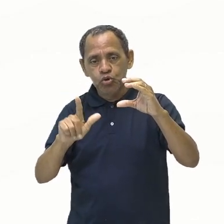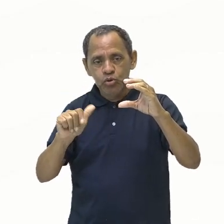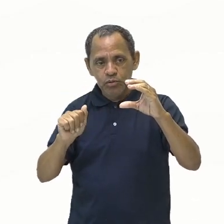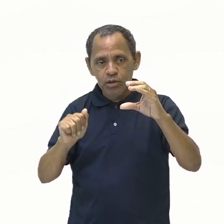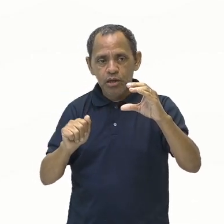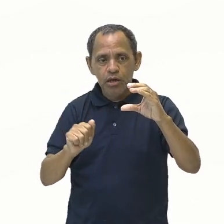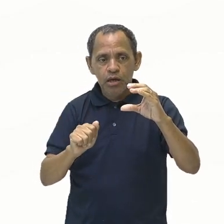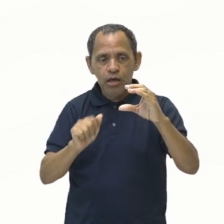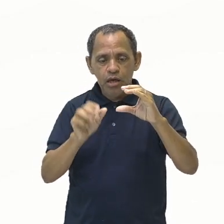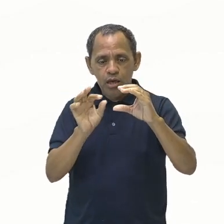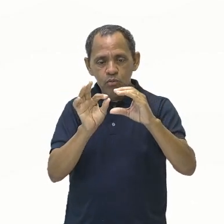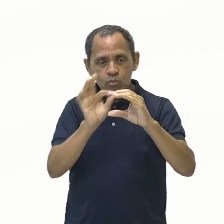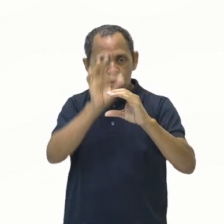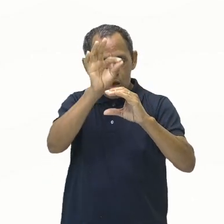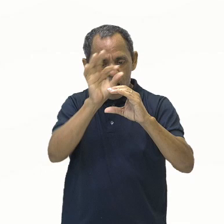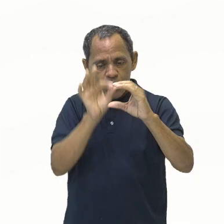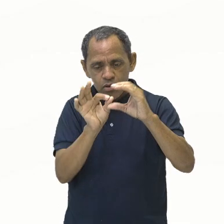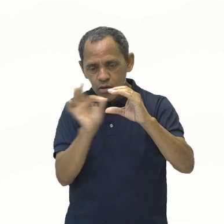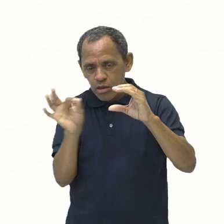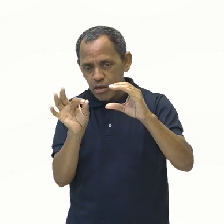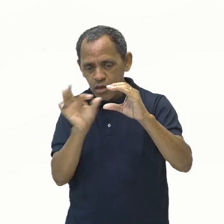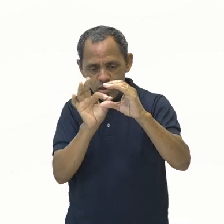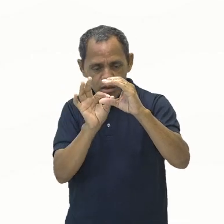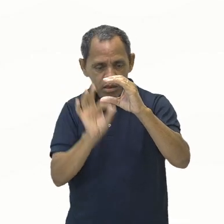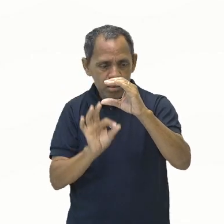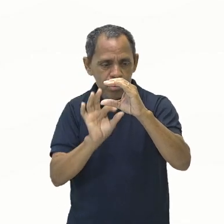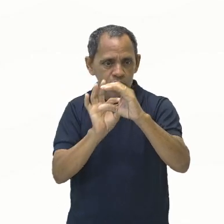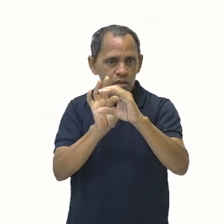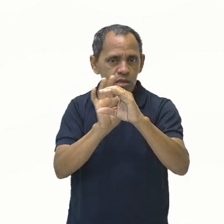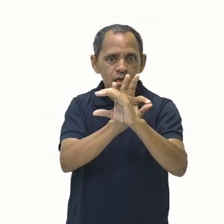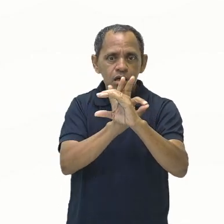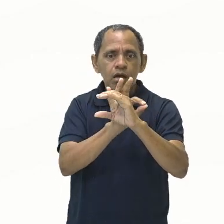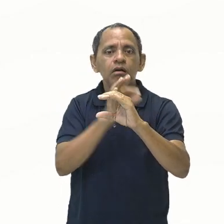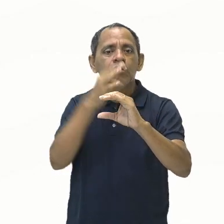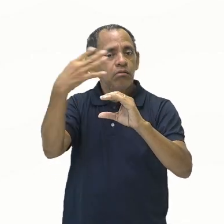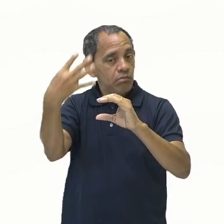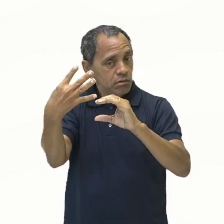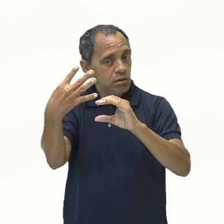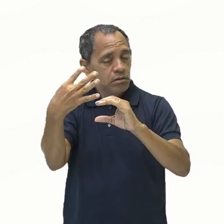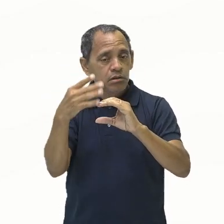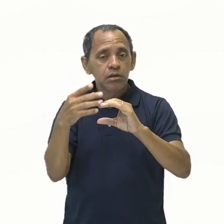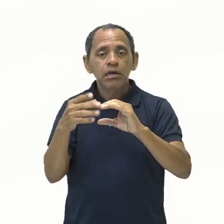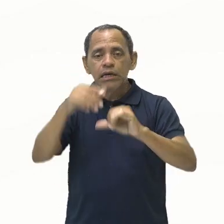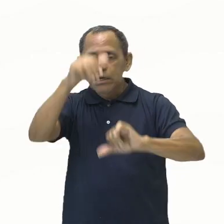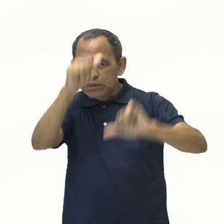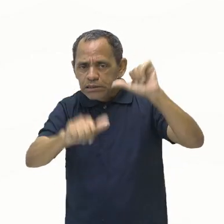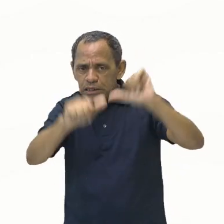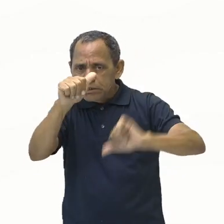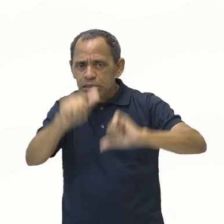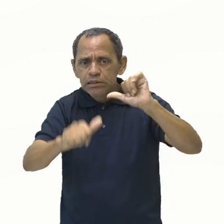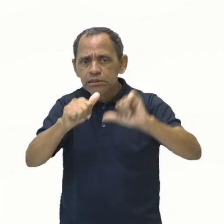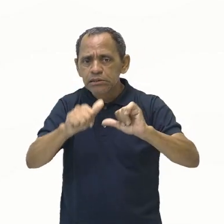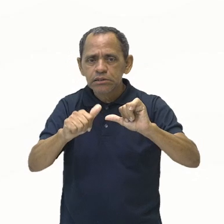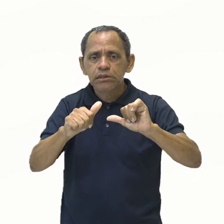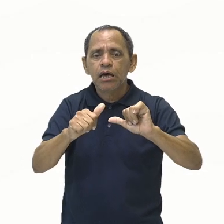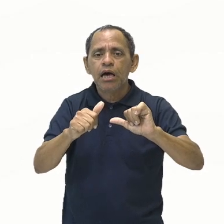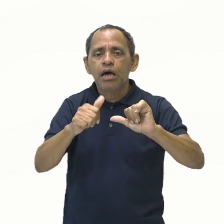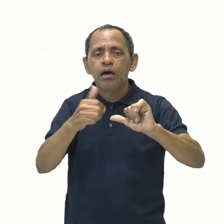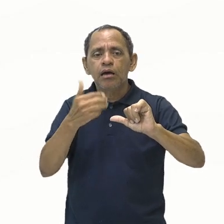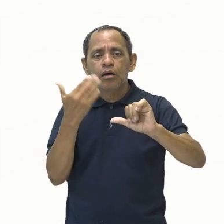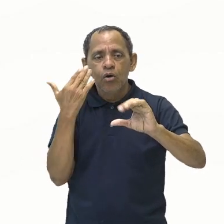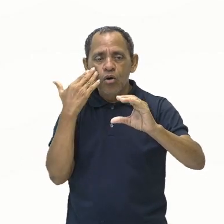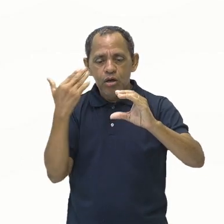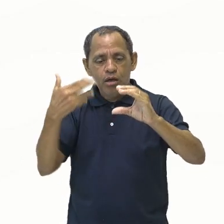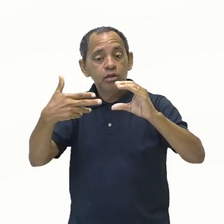Sim, exatamente. Então, quando a gente vai analisar este carbono aqui, ele está fazendo 2.